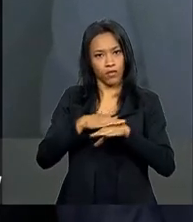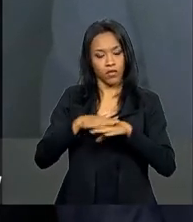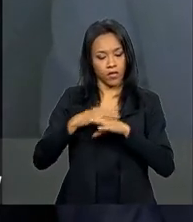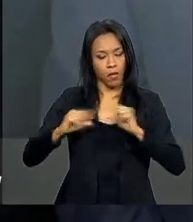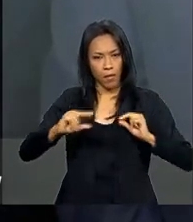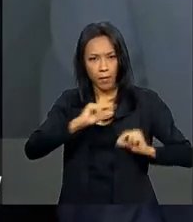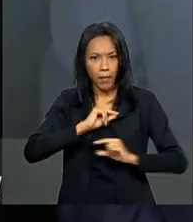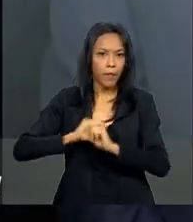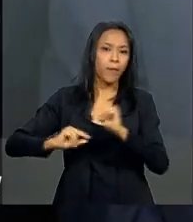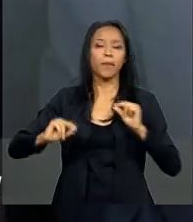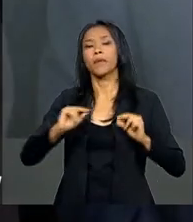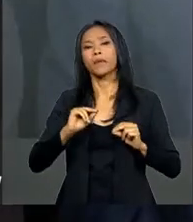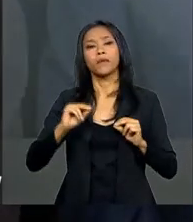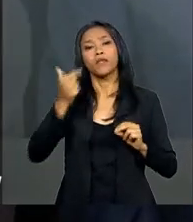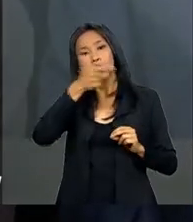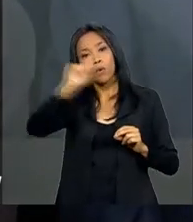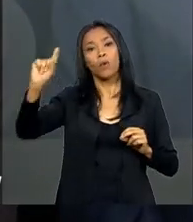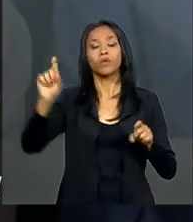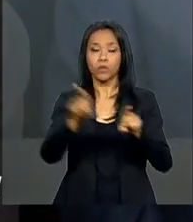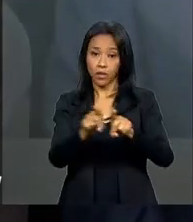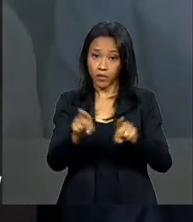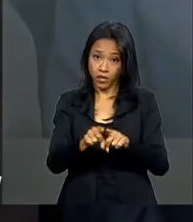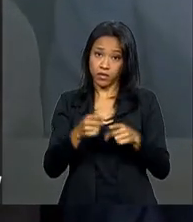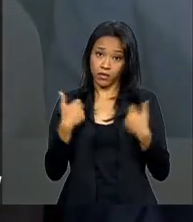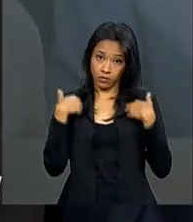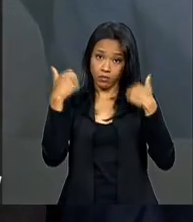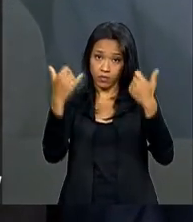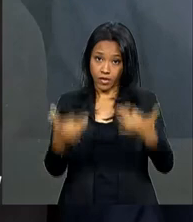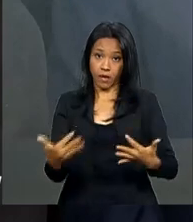de resto, eu toco no outro ponto, eu não vou